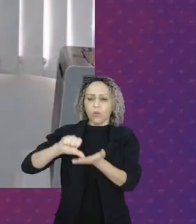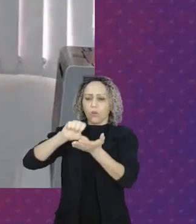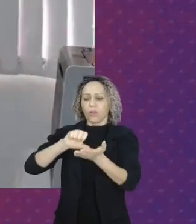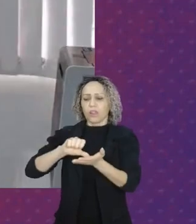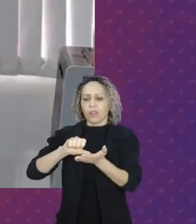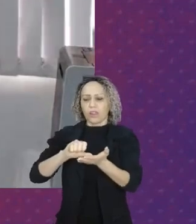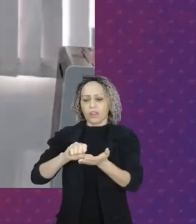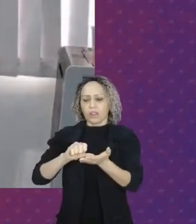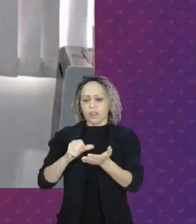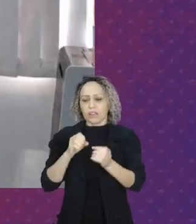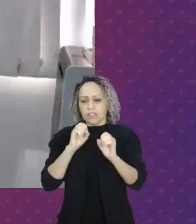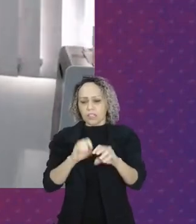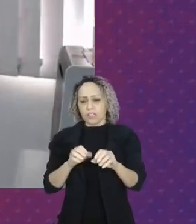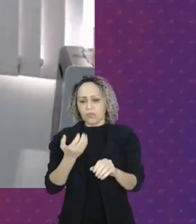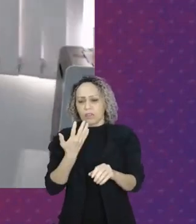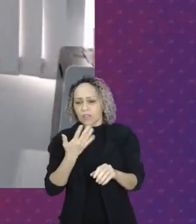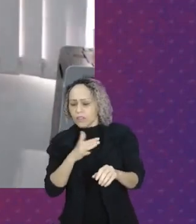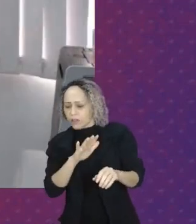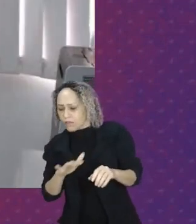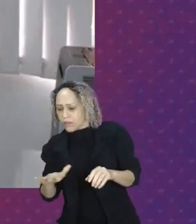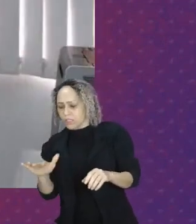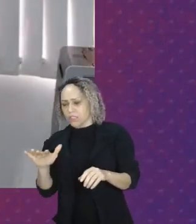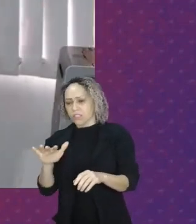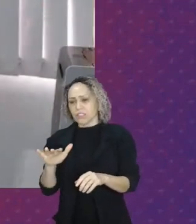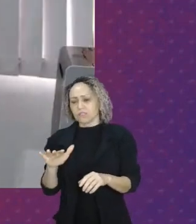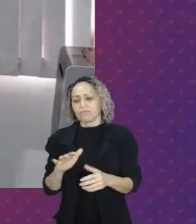infância, quando, por exemplo,